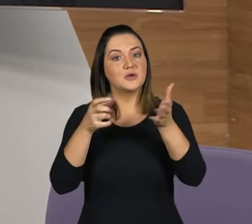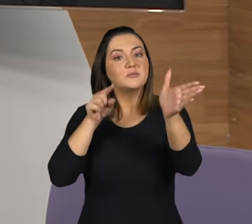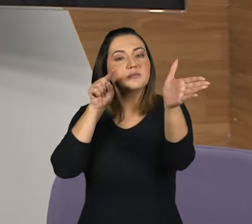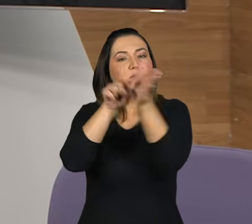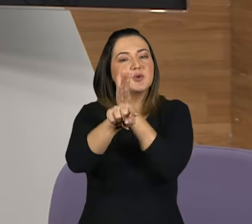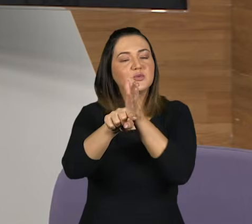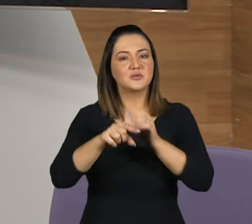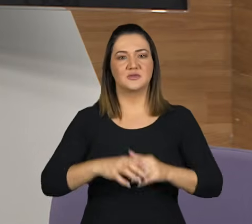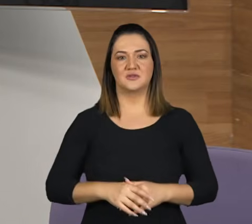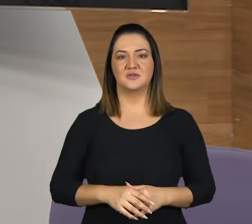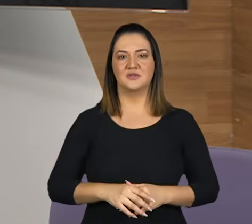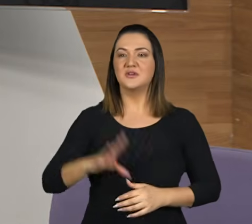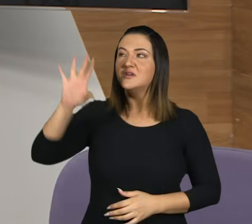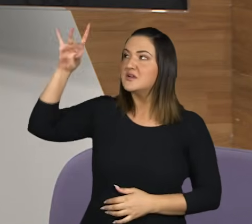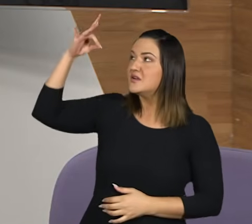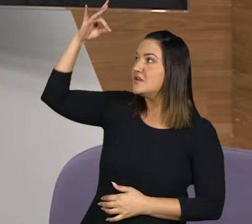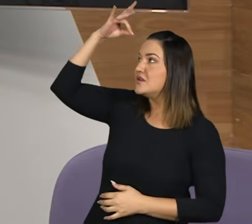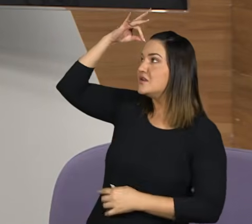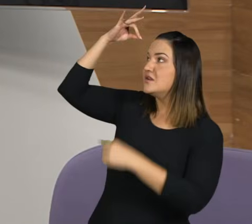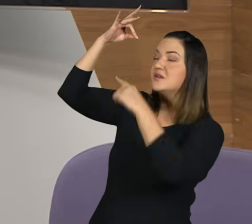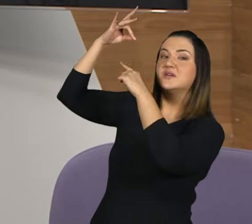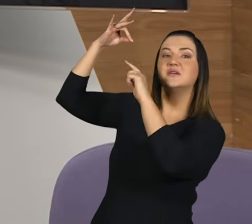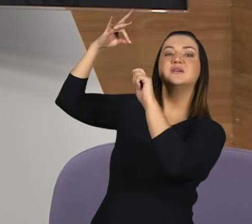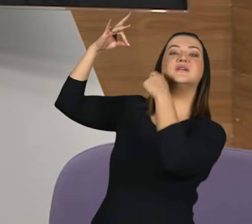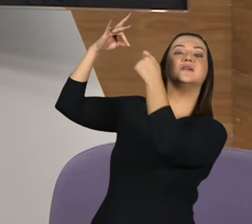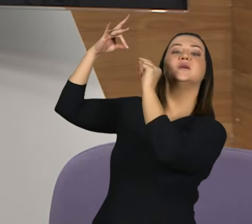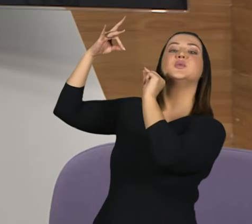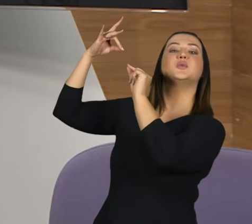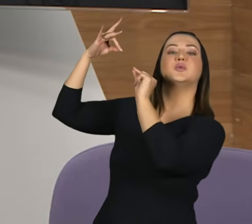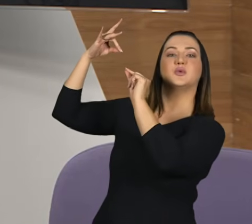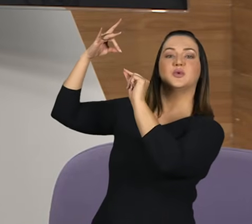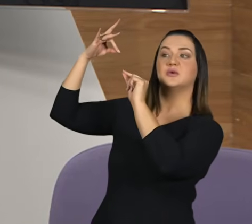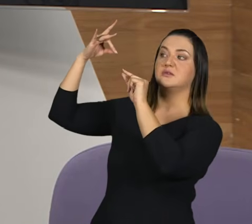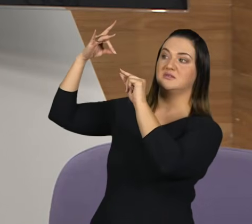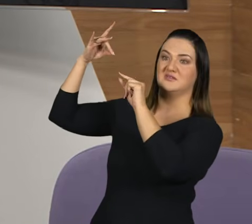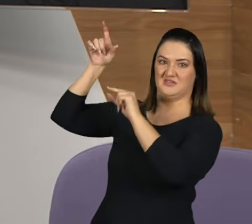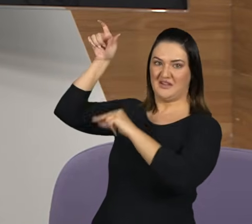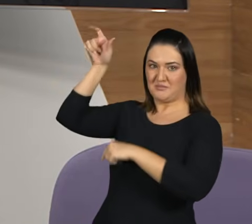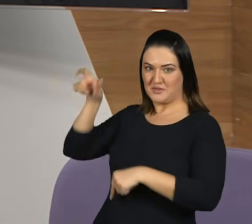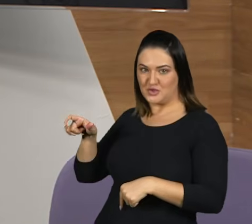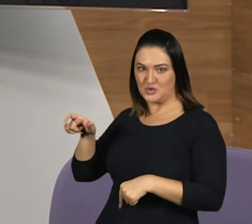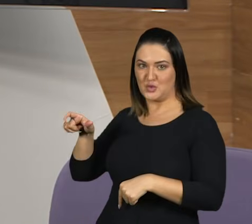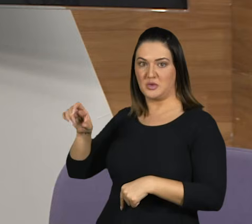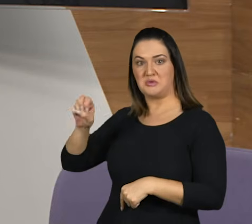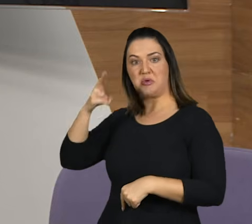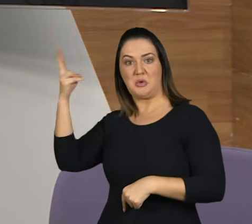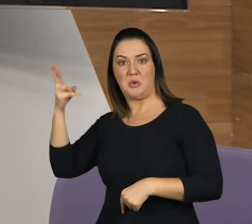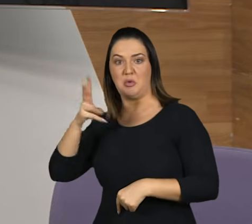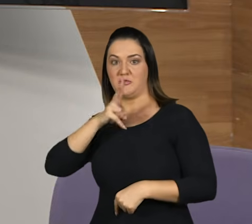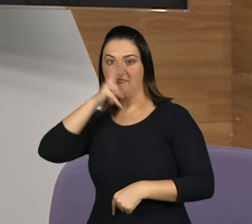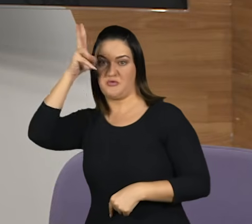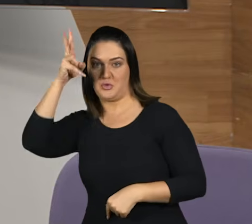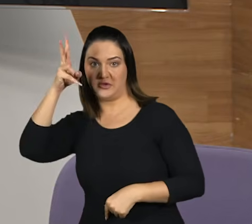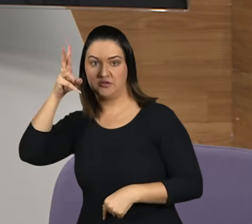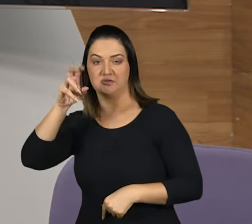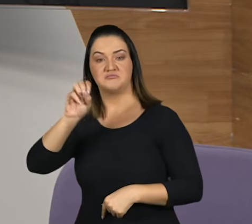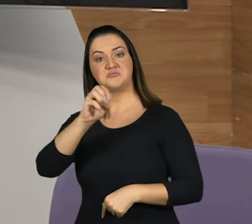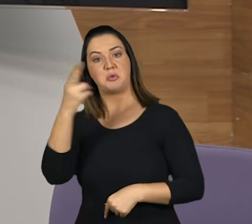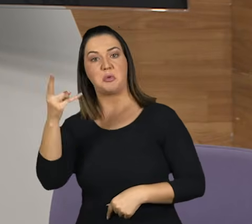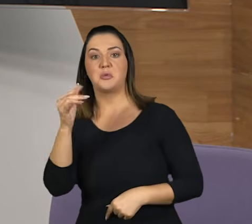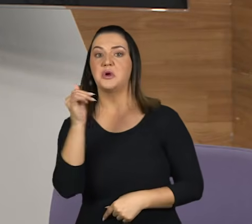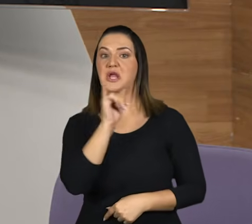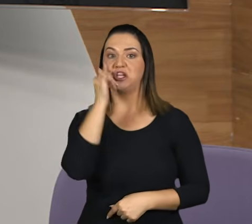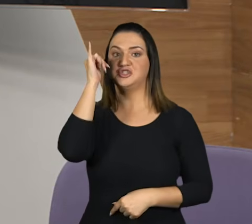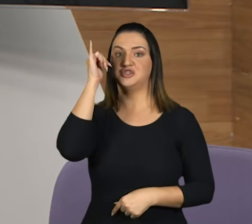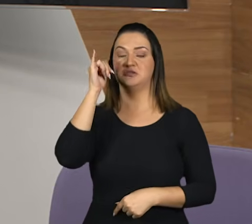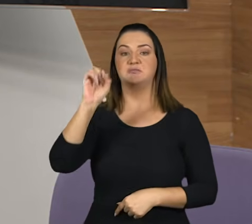você. Quem é o Espírito Santo? Já ouviu falar sobre ele? Ele seria uma pessoa, seria uma força, uma